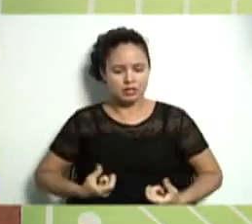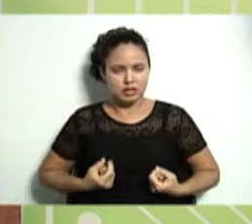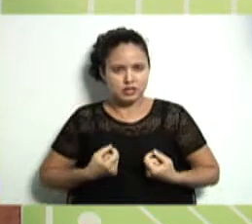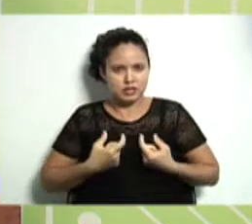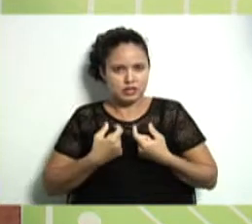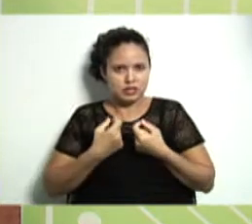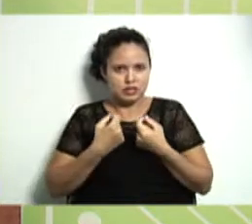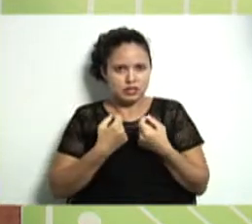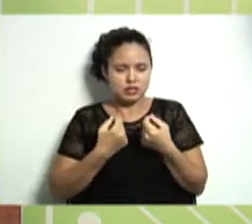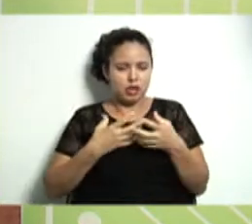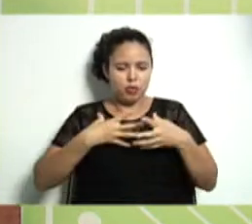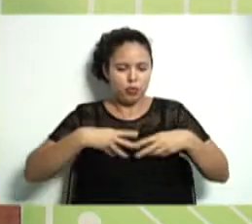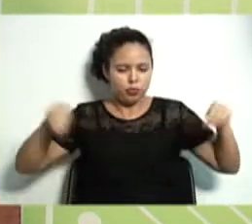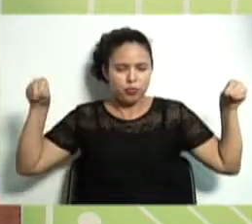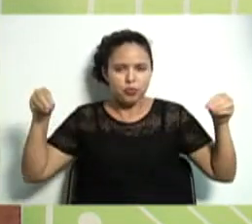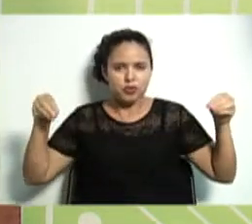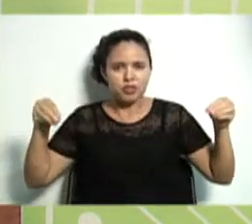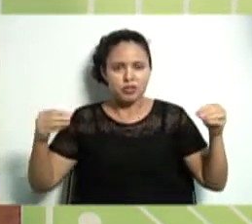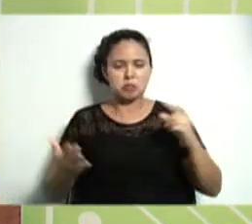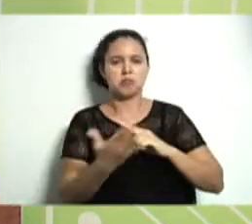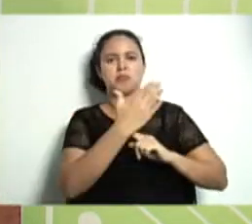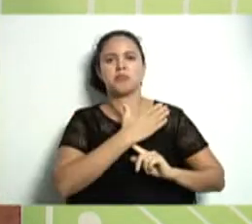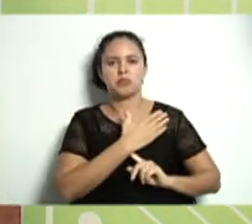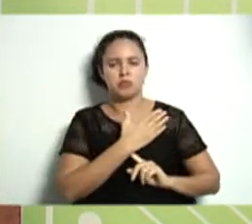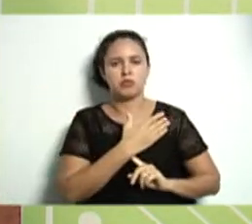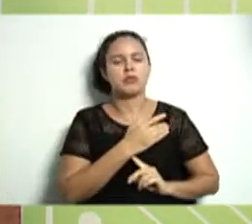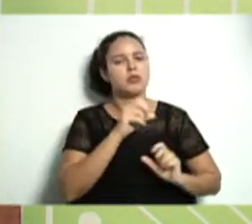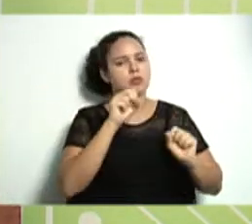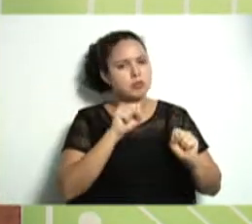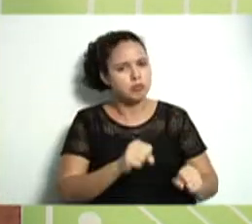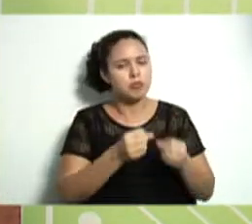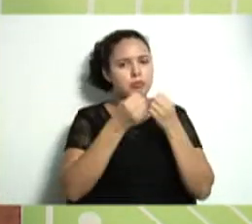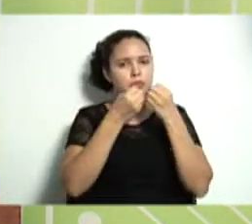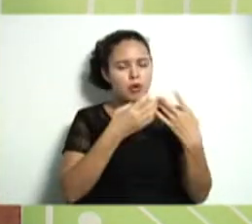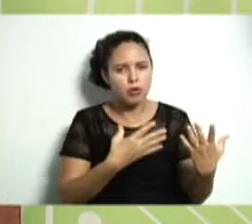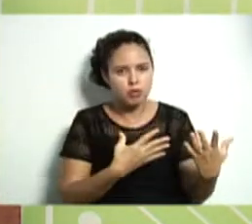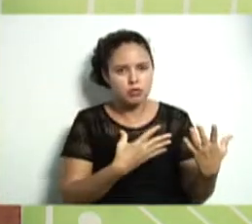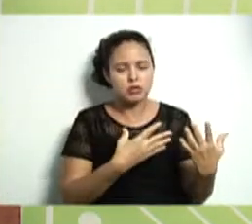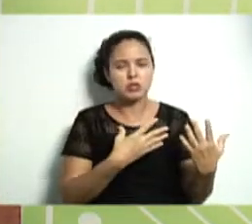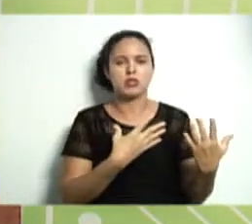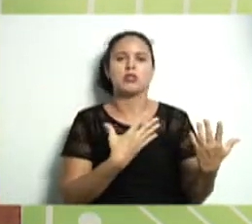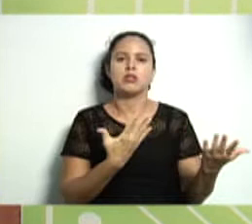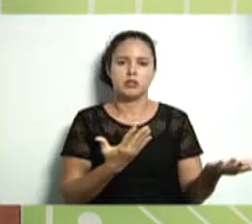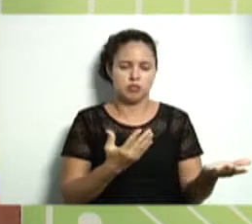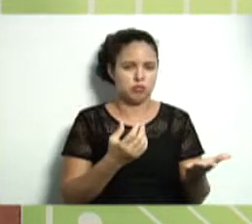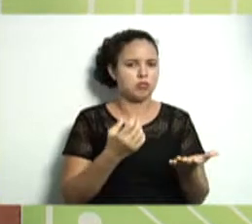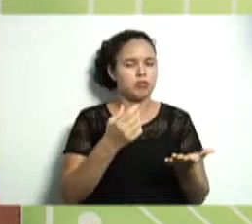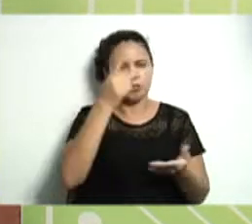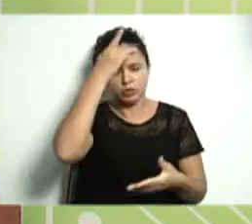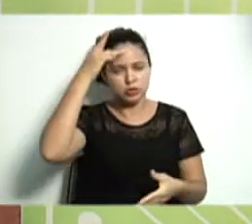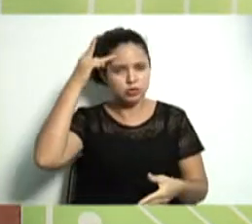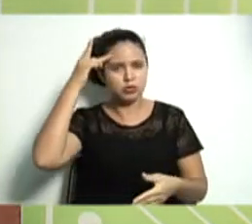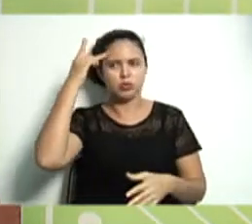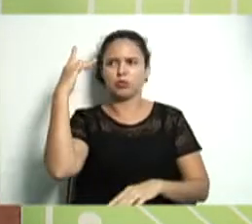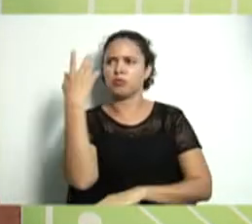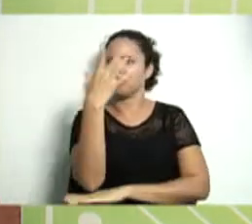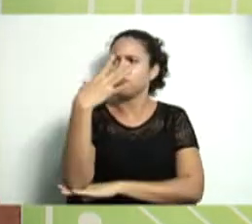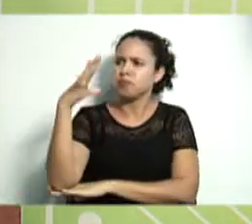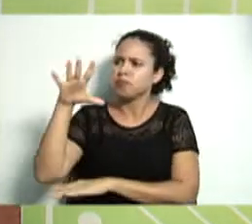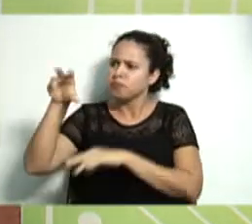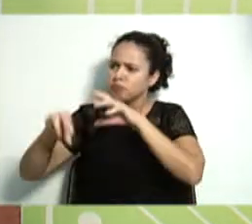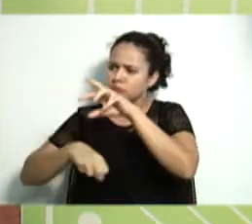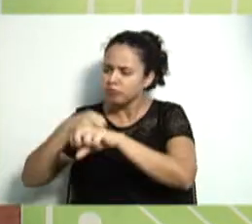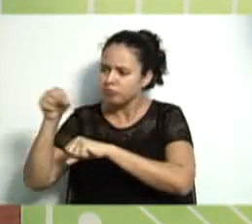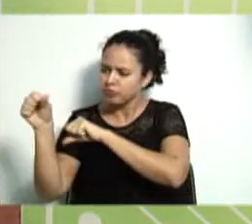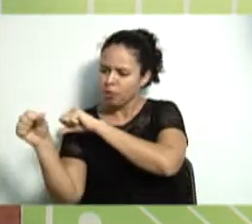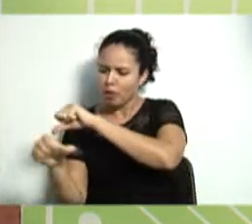que ele tem, o seu trabalho imaterial, os bens disponíveis e produzir um remédio que vai solucionar,